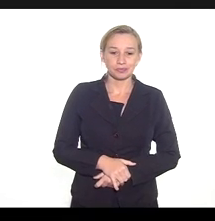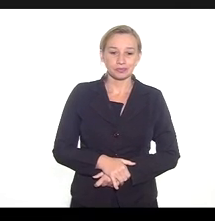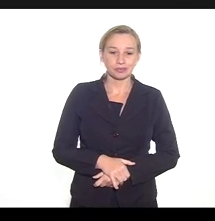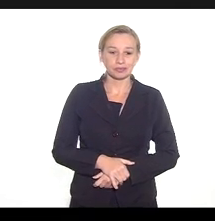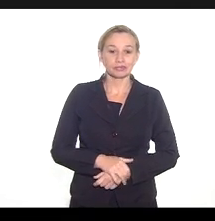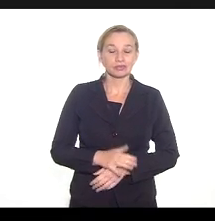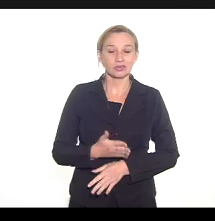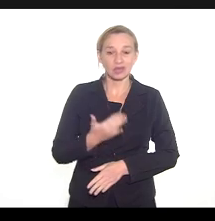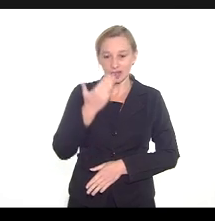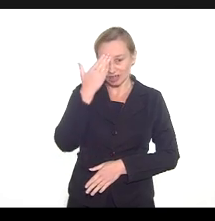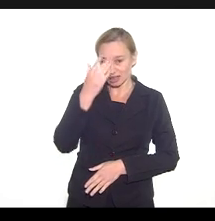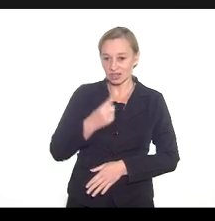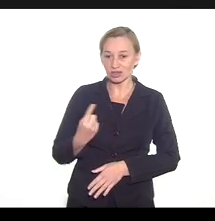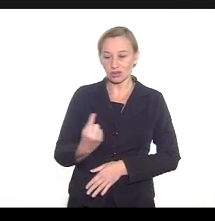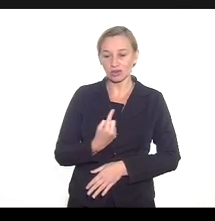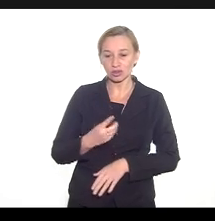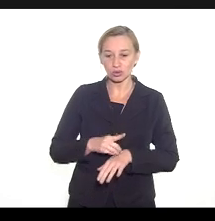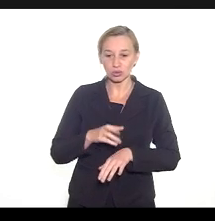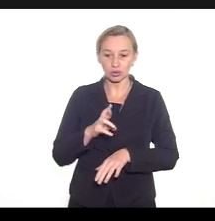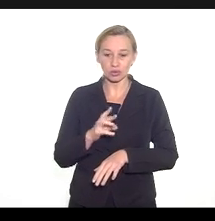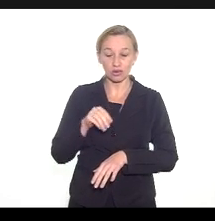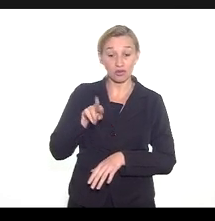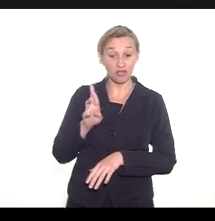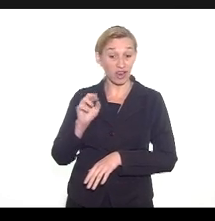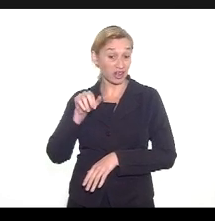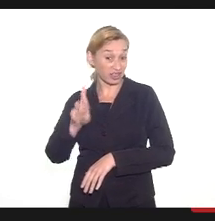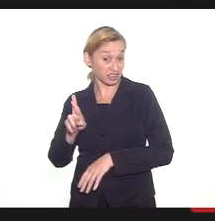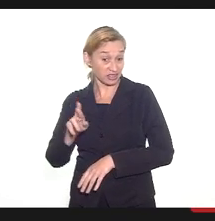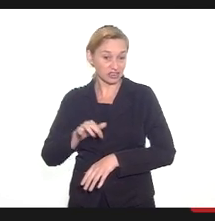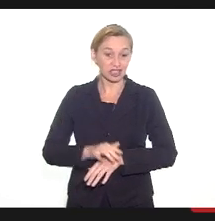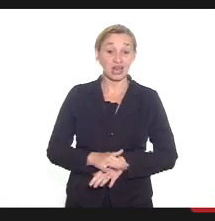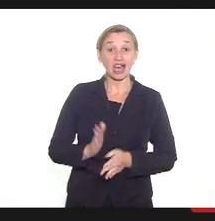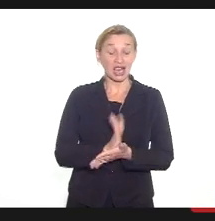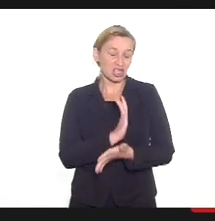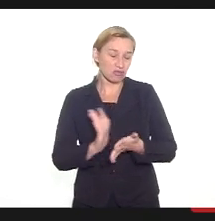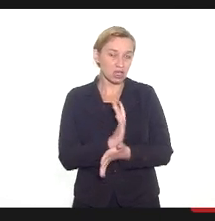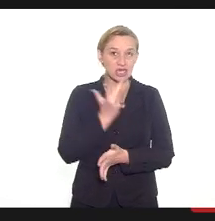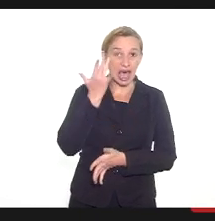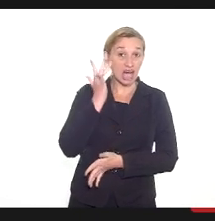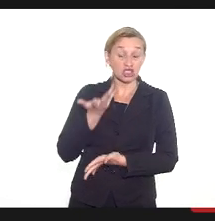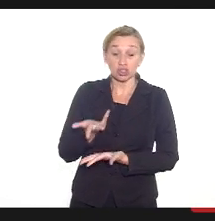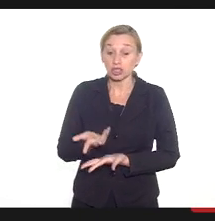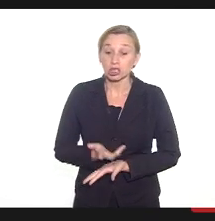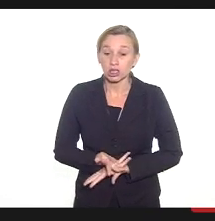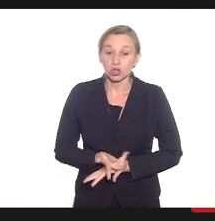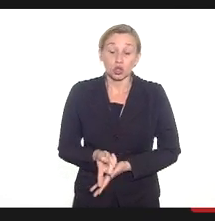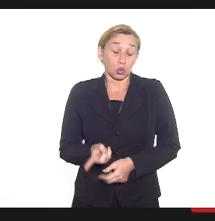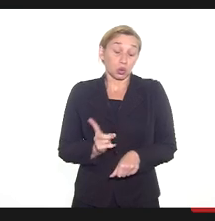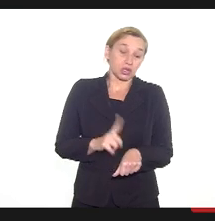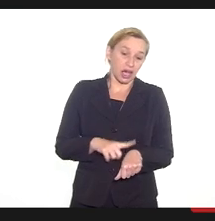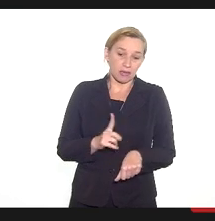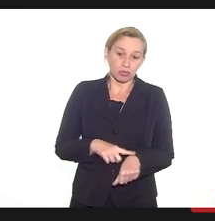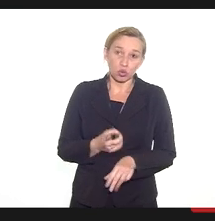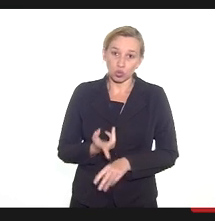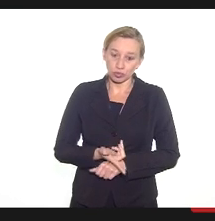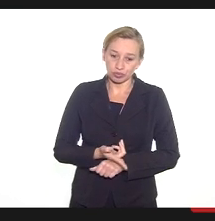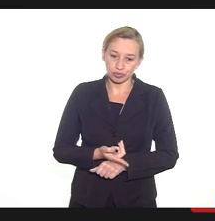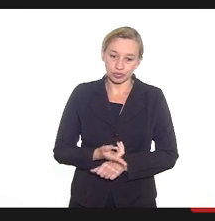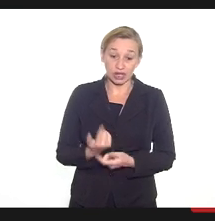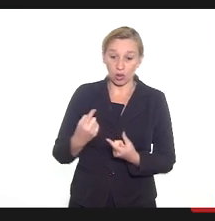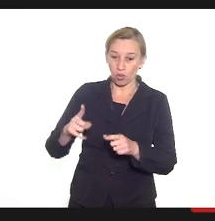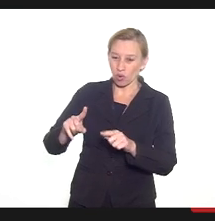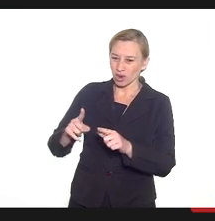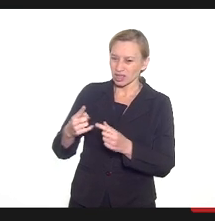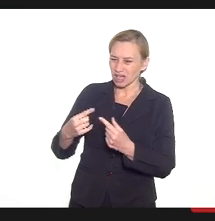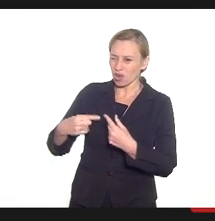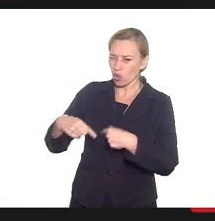Nós que agradecemos, doutor Wagner. A gente às vezes acha que o tempo está contra a gente,